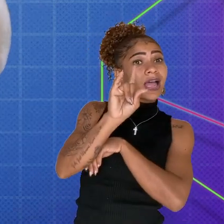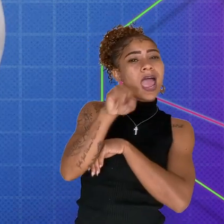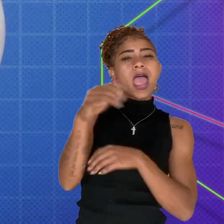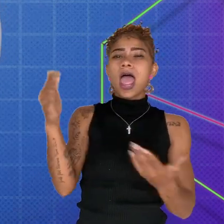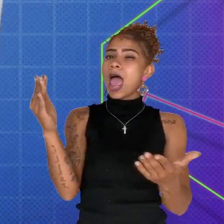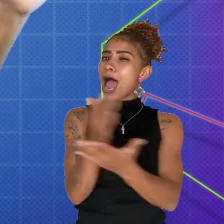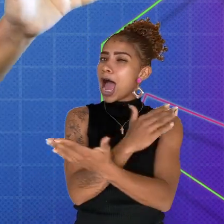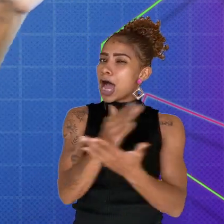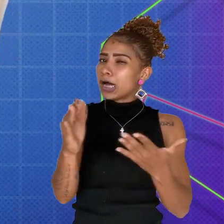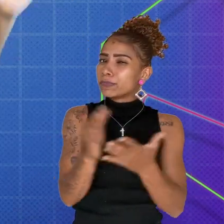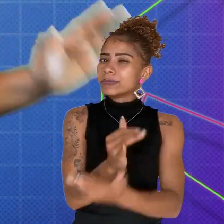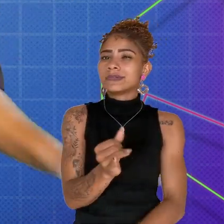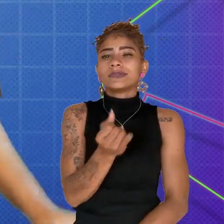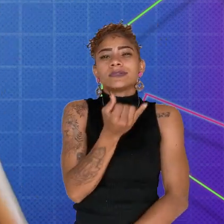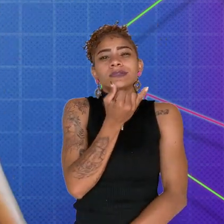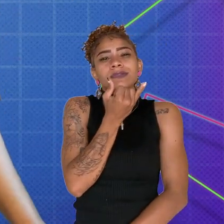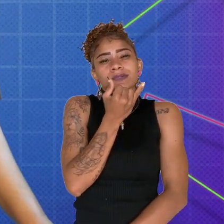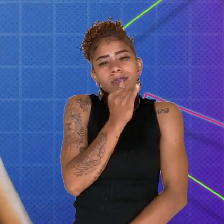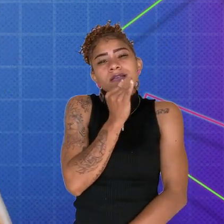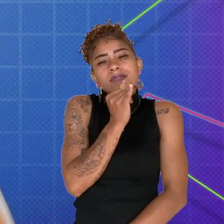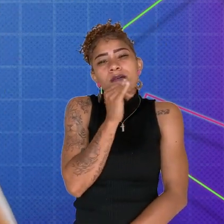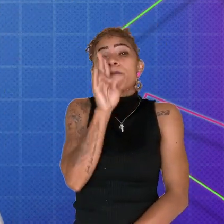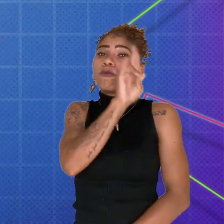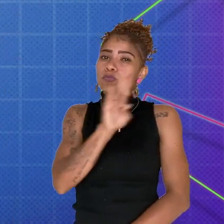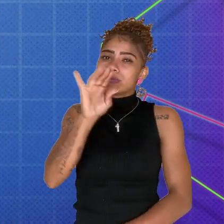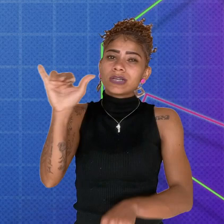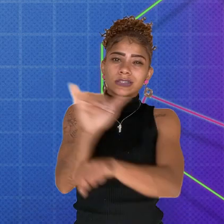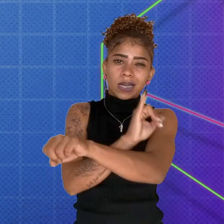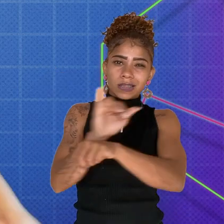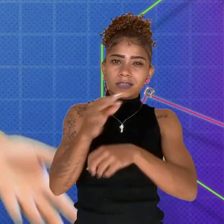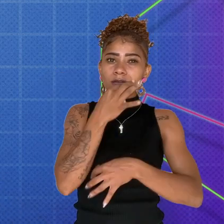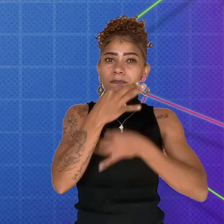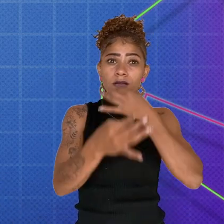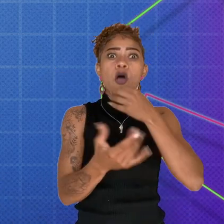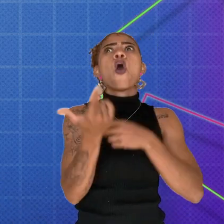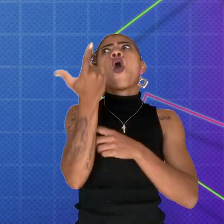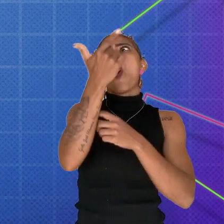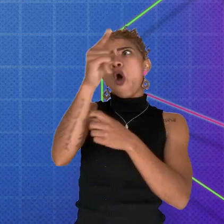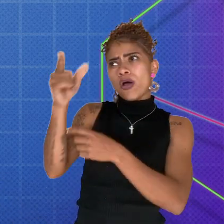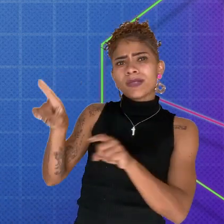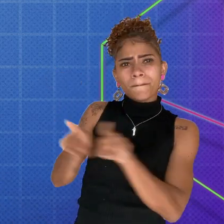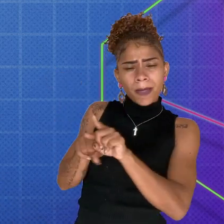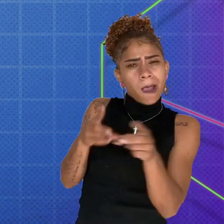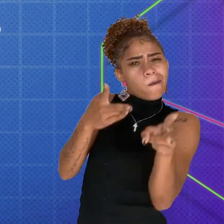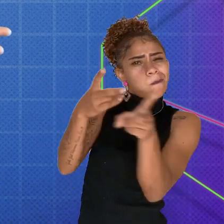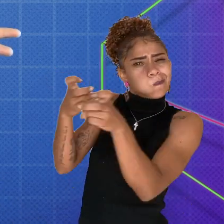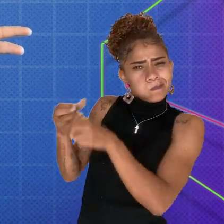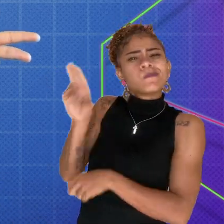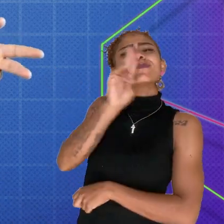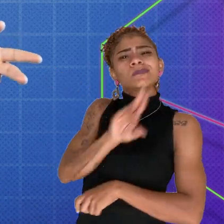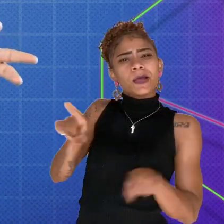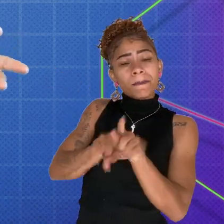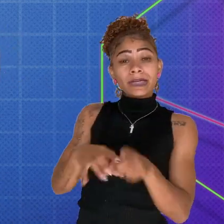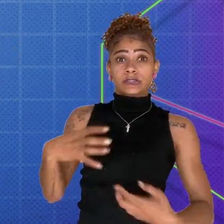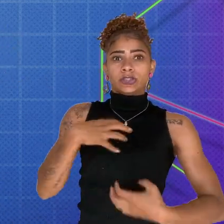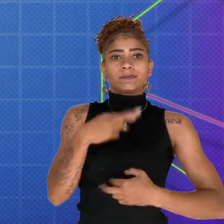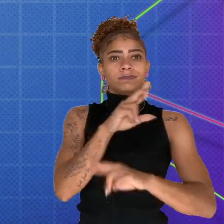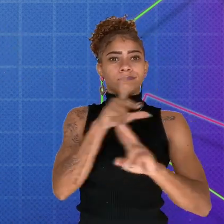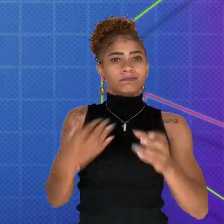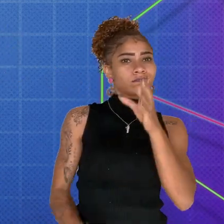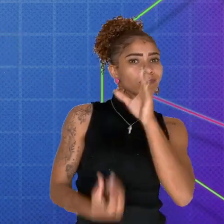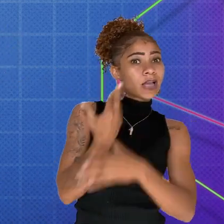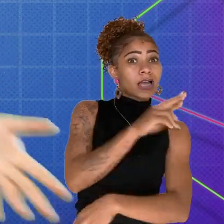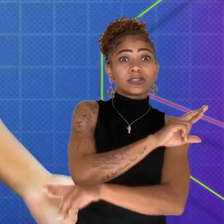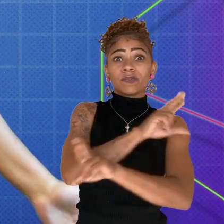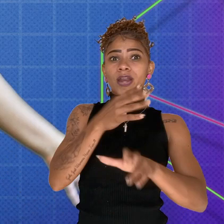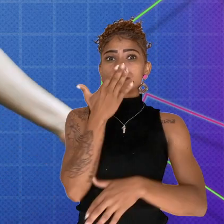são apenas alguns exemplos de jogos que usam a mecânica de barulho. Há muitos outros que exploram essa mecânica de maneiras diferentes para